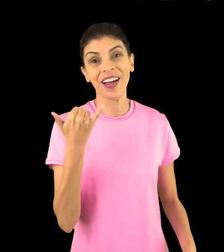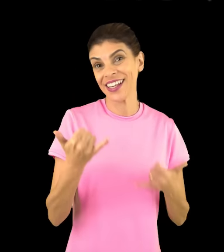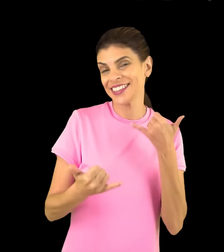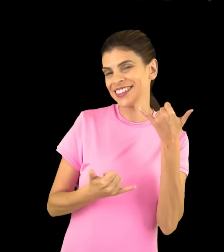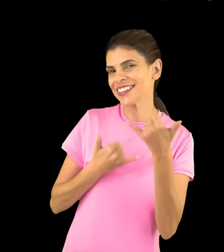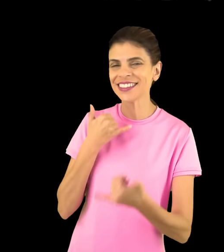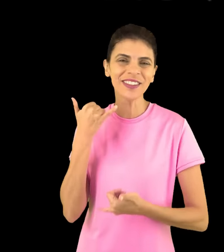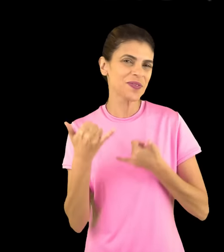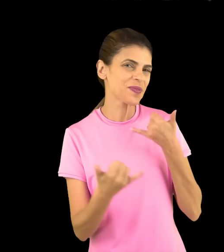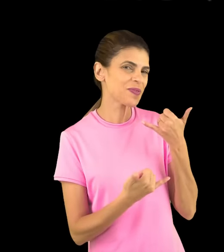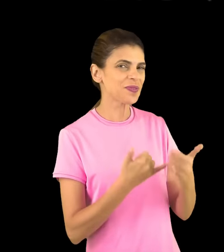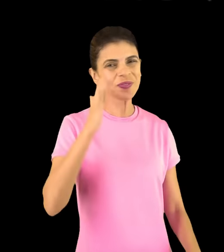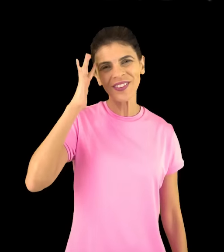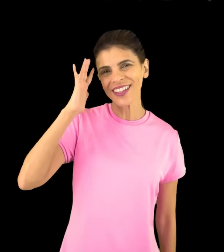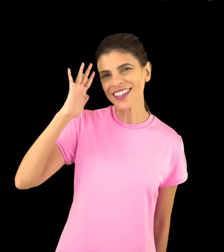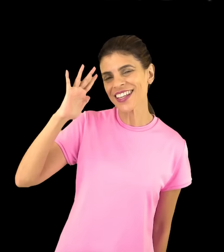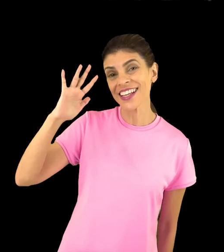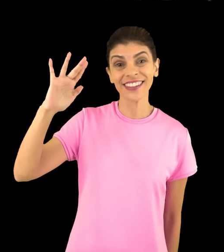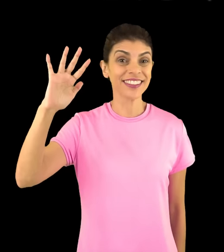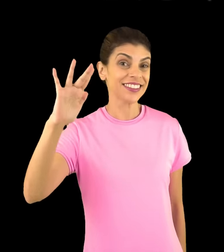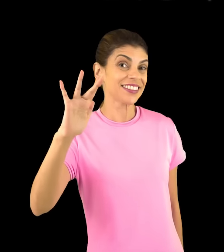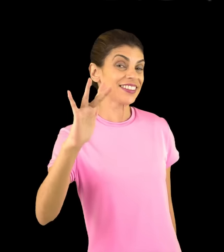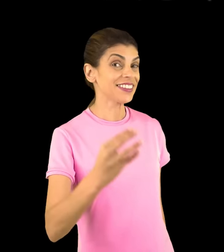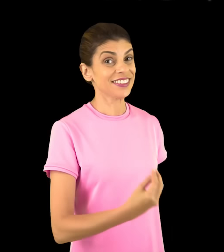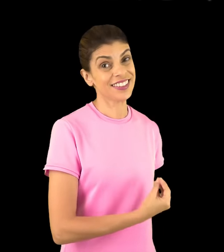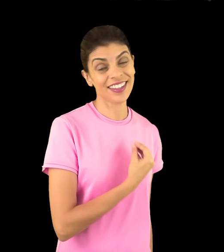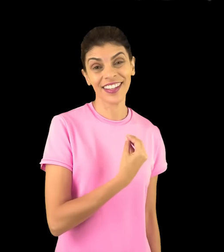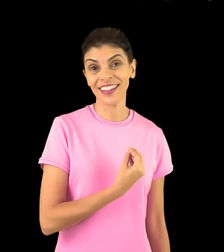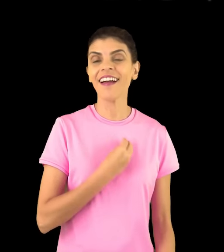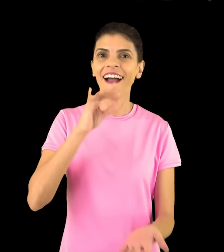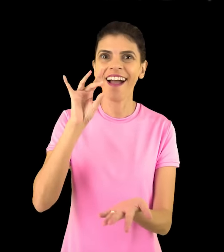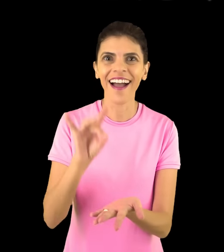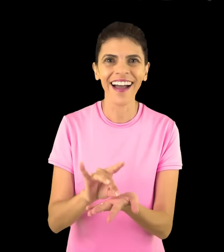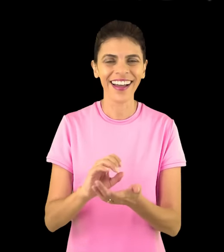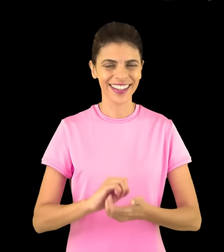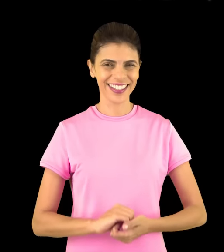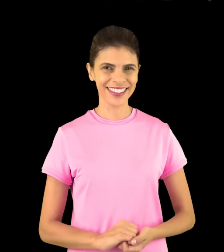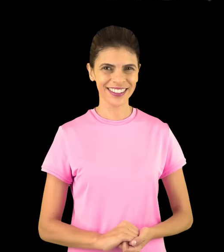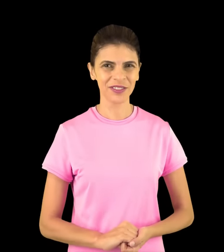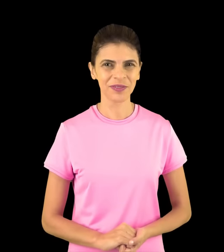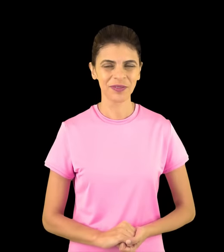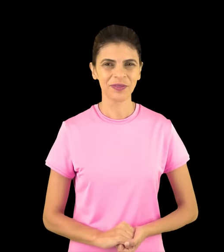de magia e fantasia para o nosso lindo sonho acontecer parágrafo? partir ser muitoworking, sergas, para Tja